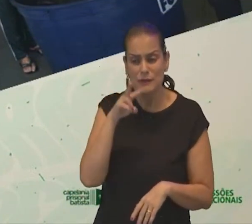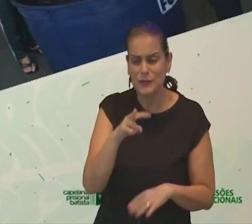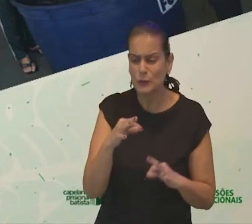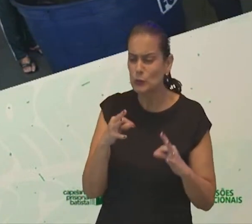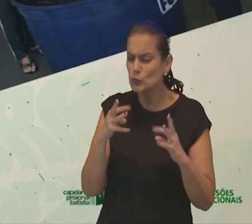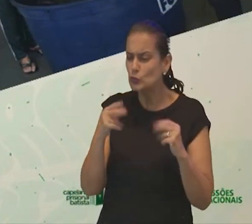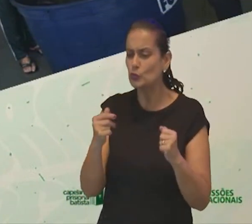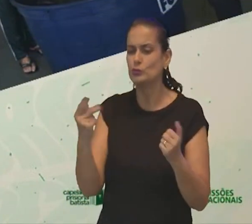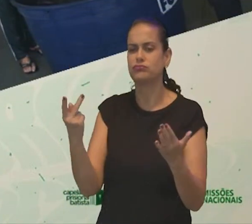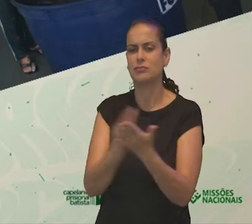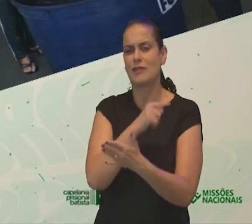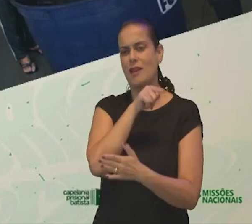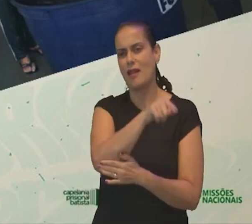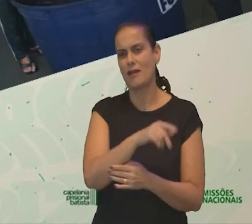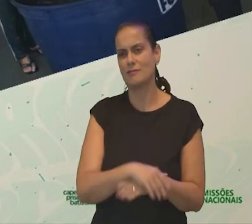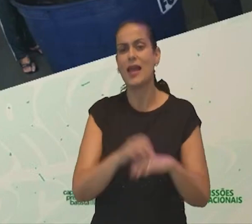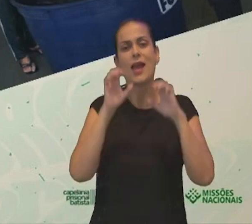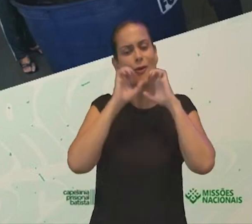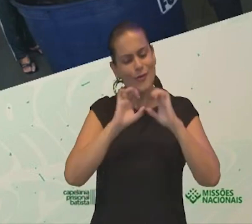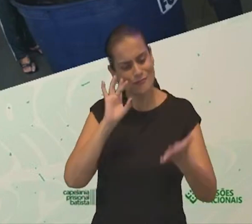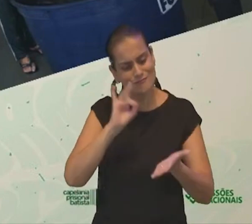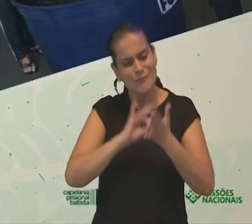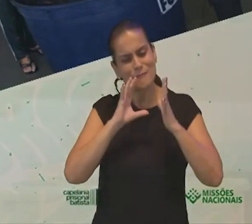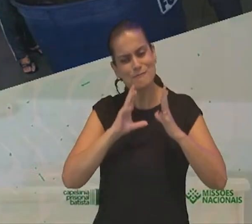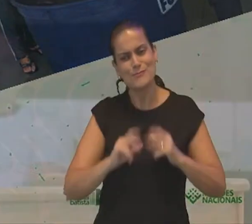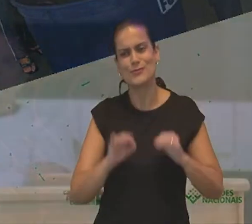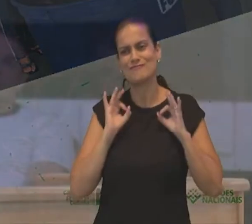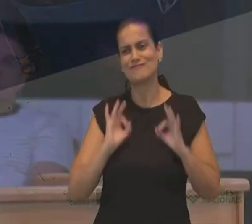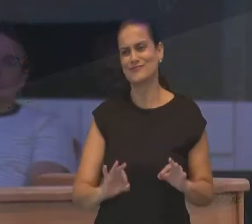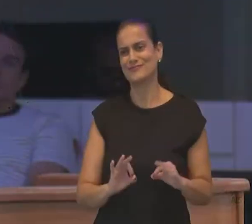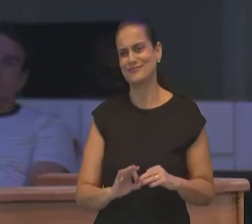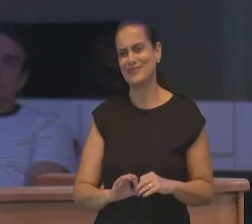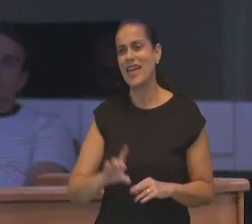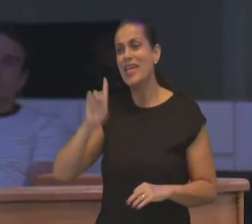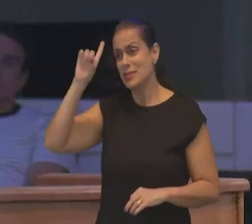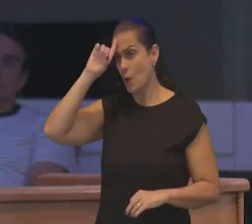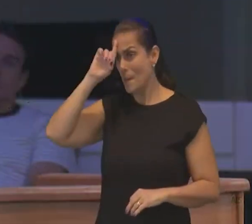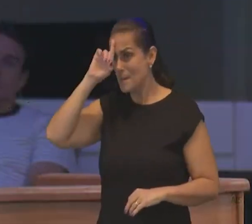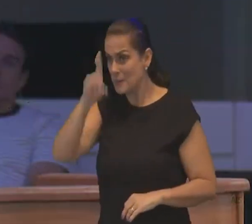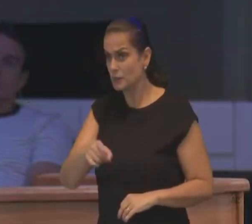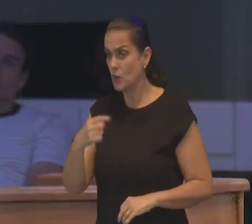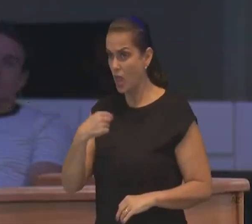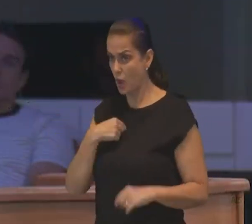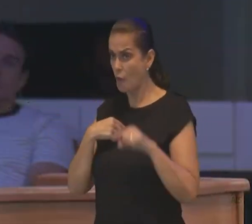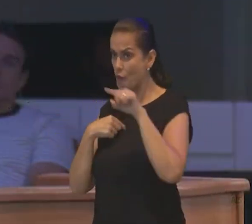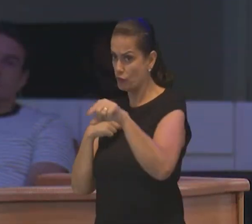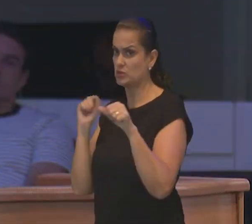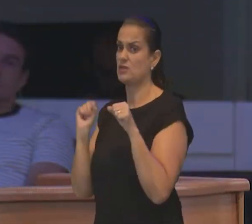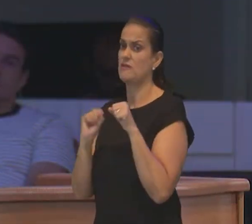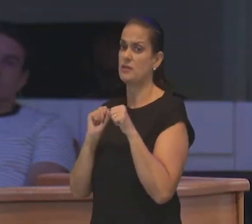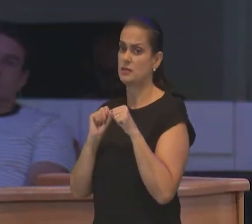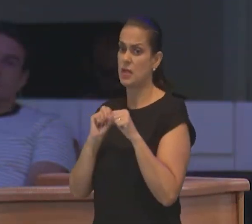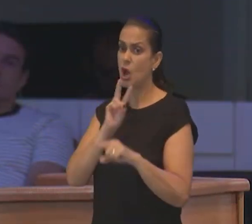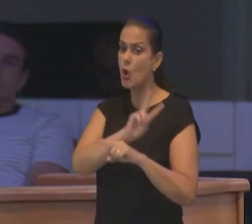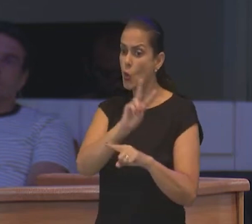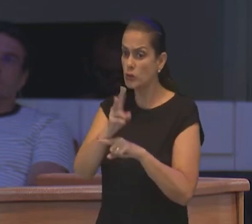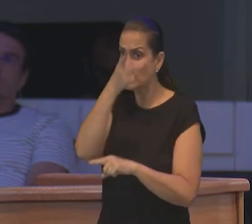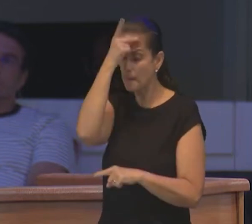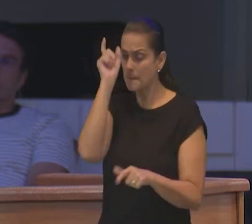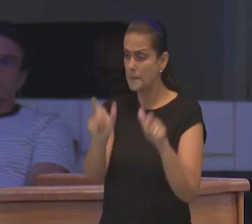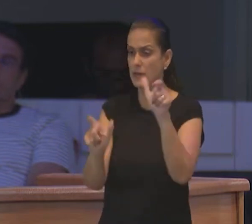tudo, meus irmãos. Esse é o evangelho. É o que Deus mandou eu e você fazer, é cuidar de